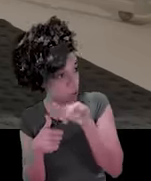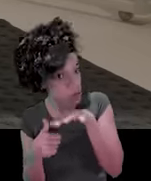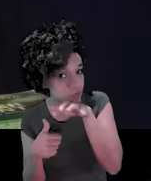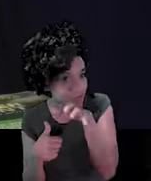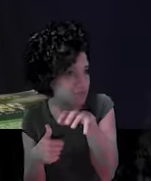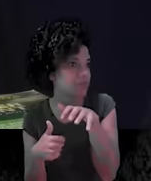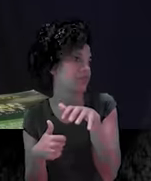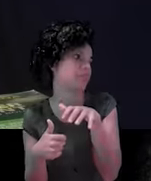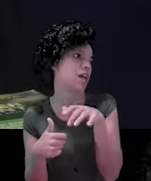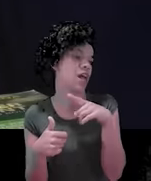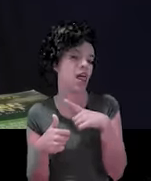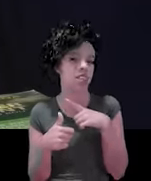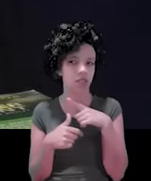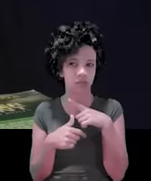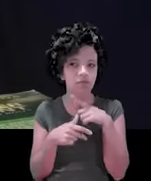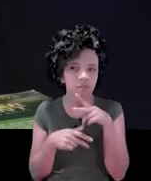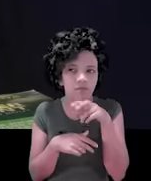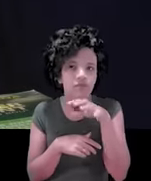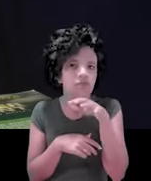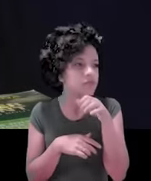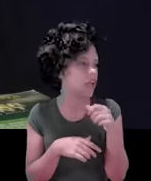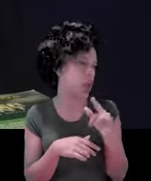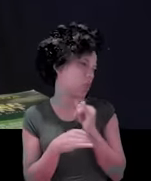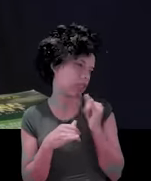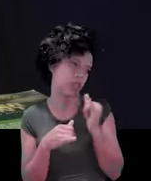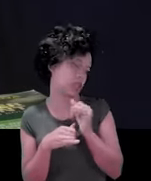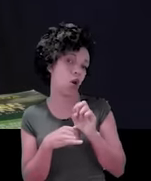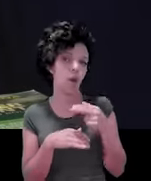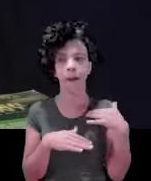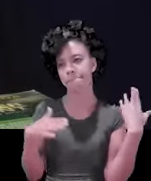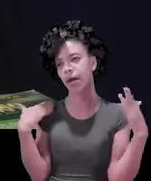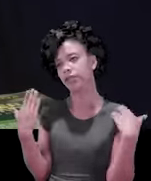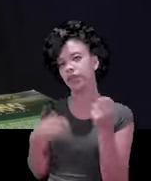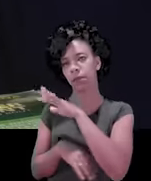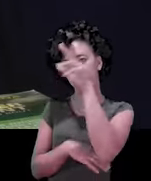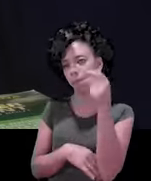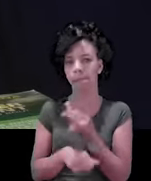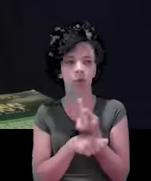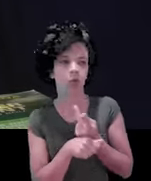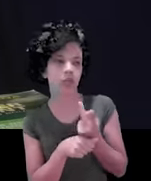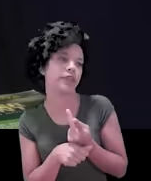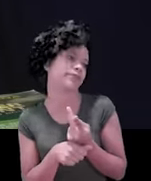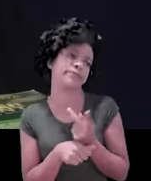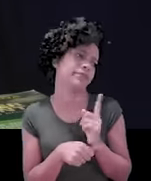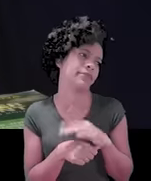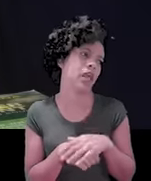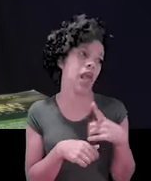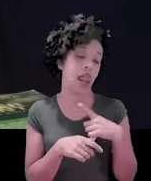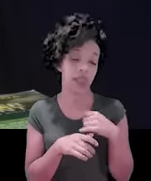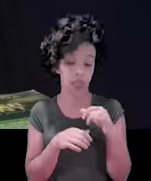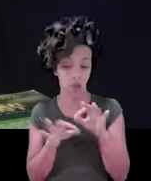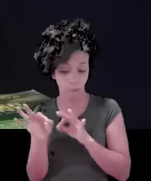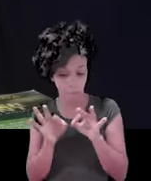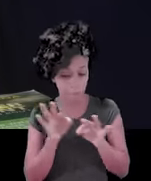é exatamente e ela é um felino e os queridos sejam gasta energia toda vou sair passeando pela Floresta quando a presa não ela foi para